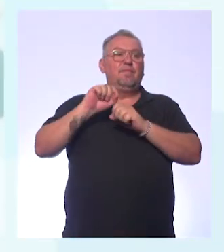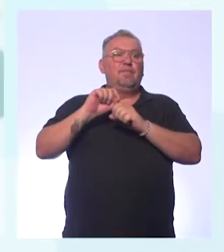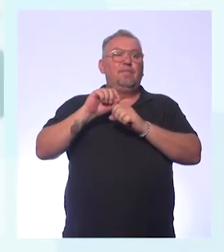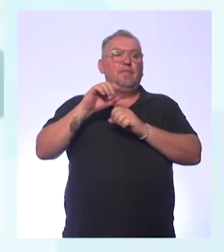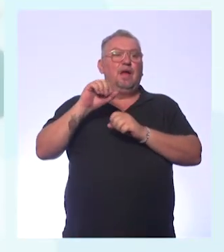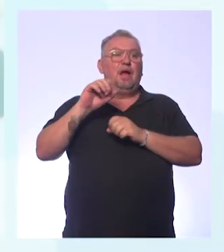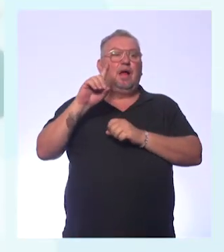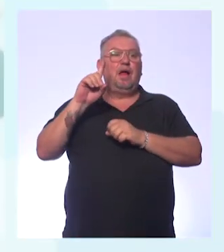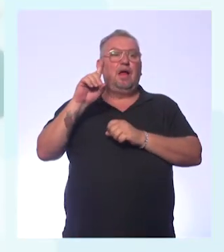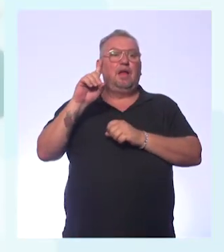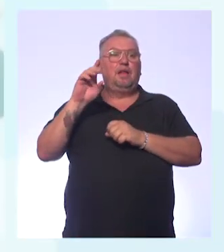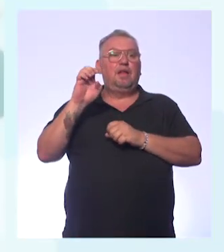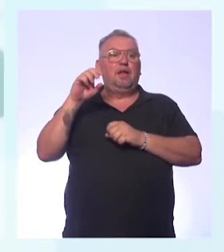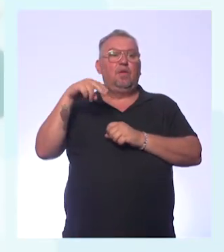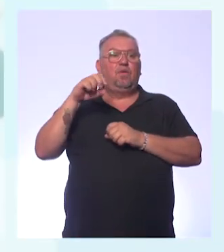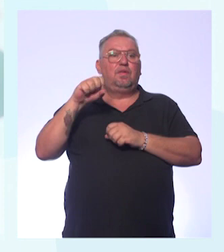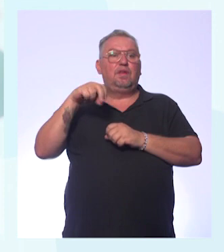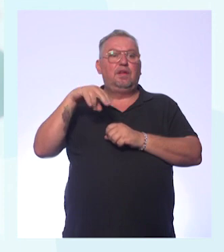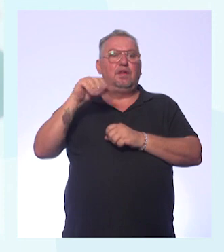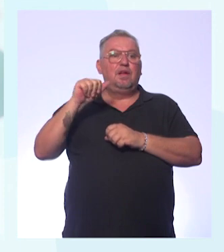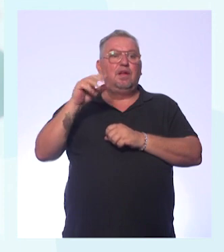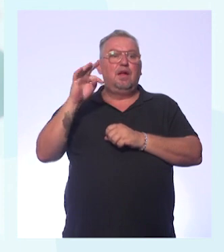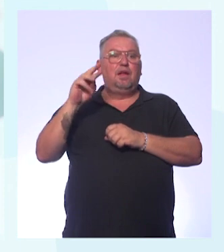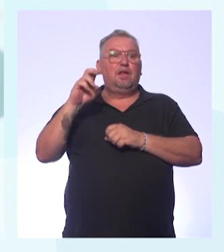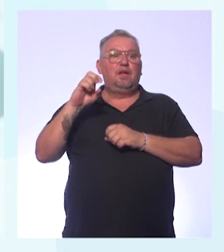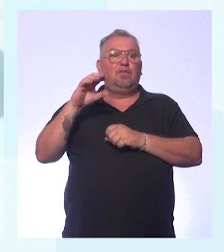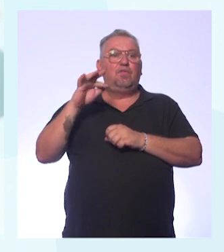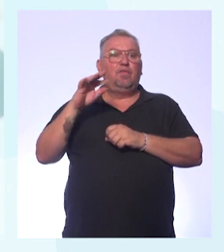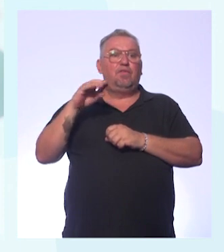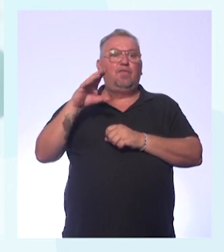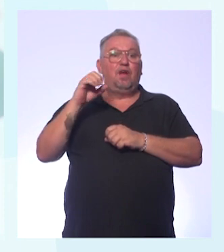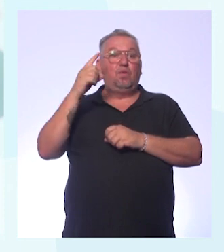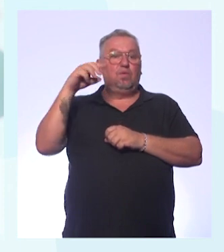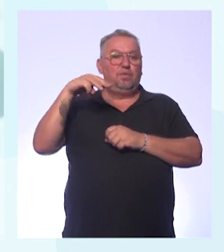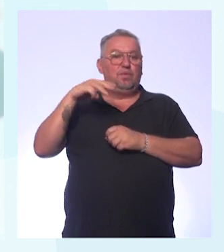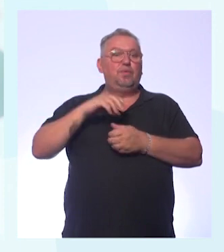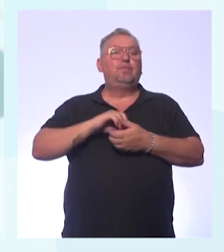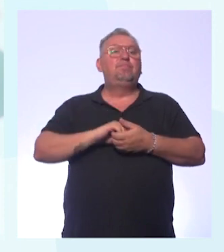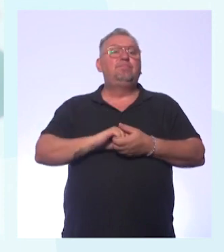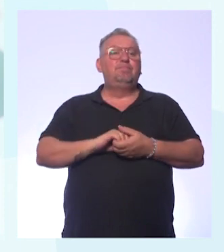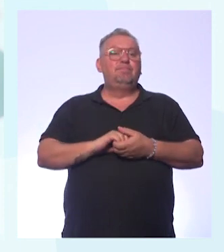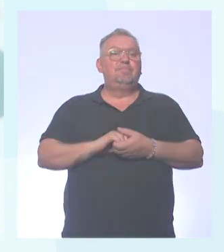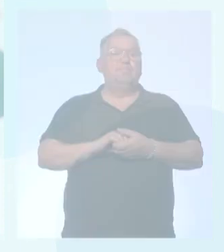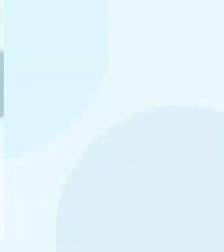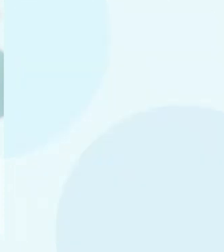adenosina trifosfato? Foi o primeiro slide que eu mostrei para você aí. Vou dar 1 minuto só para você.